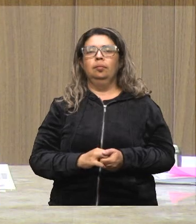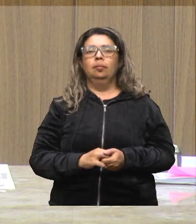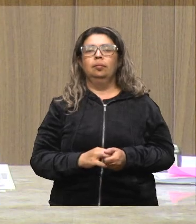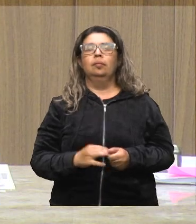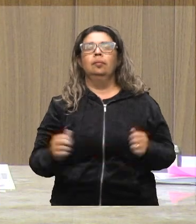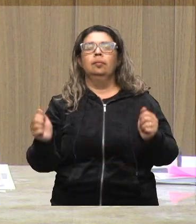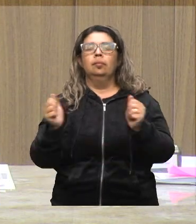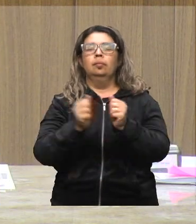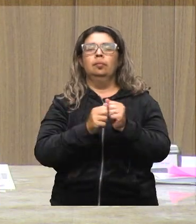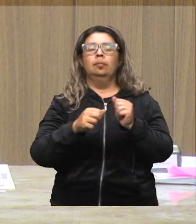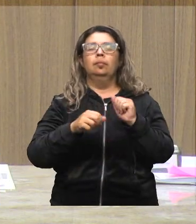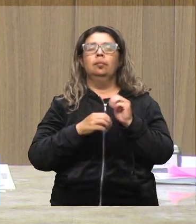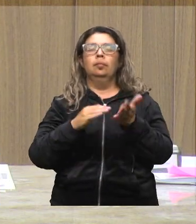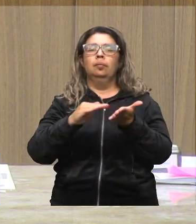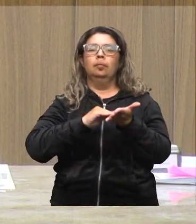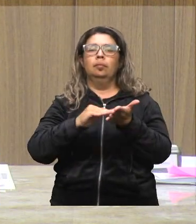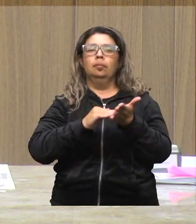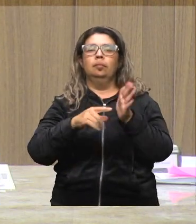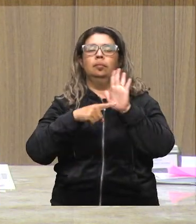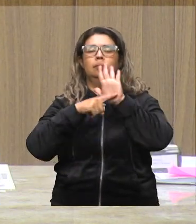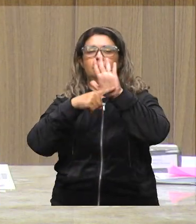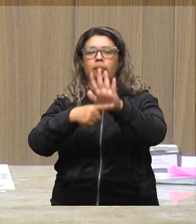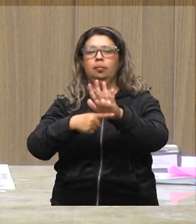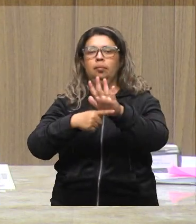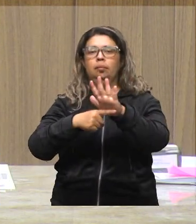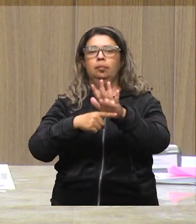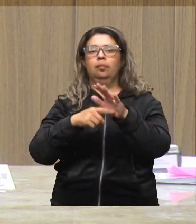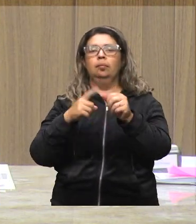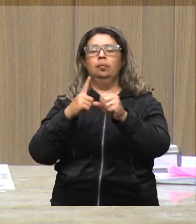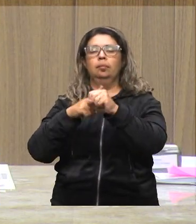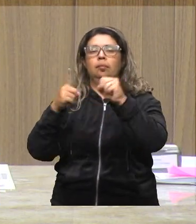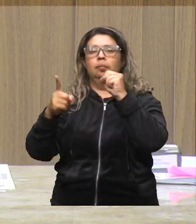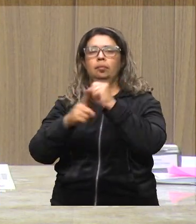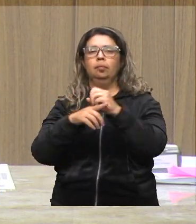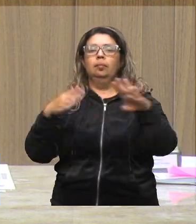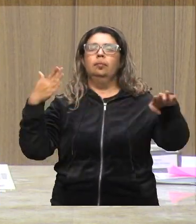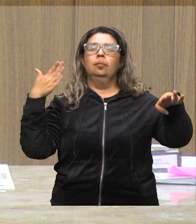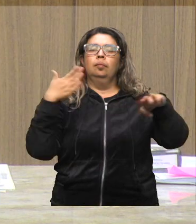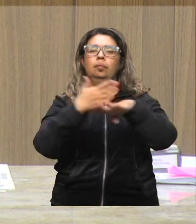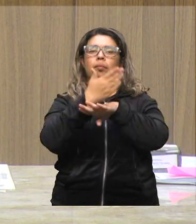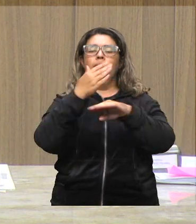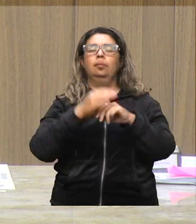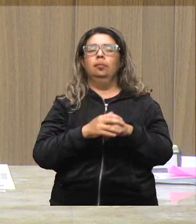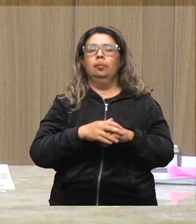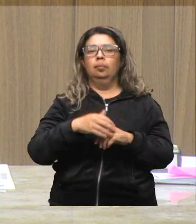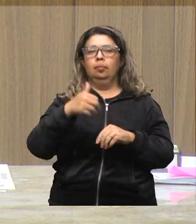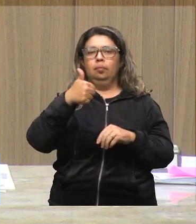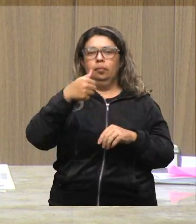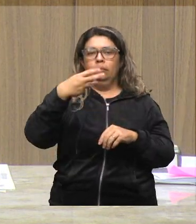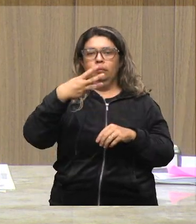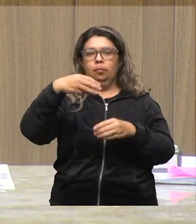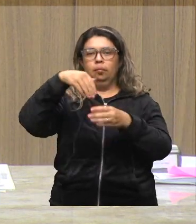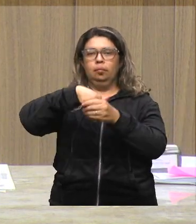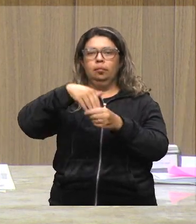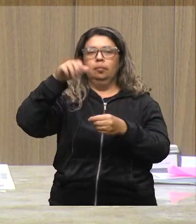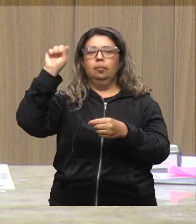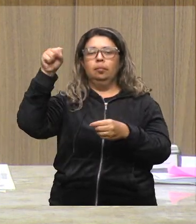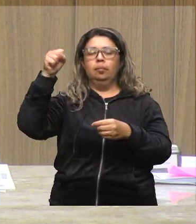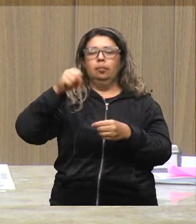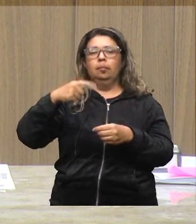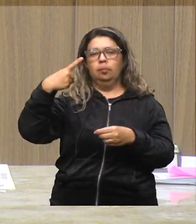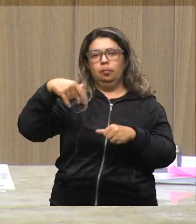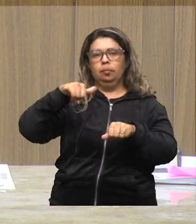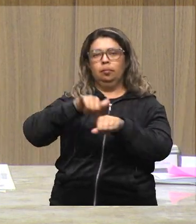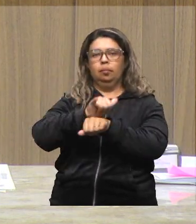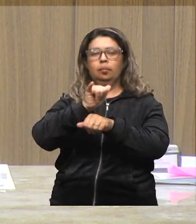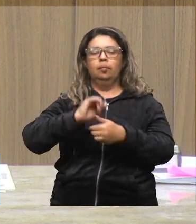R$ 296.048,31, junto à unidade orçamentária da Secretaria Municipal da Assistência Social, foi aprovada por 13 votos favoráveis, com